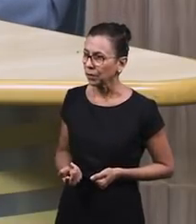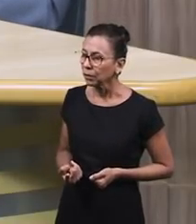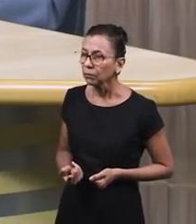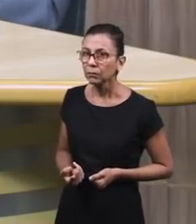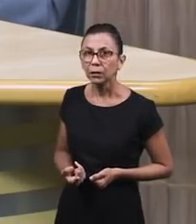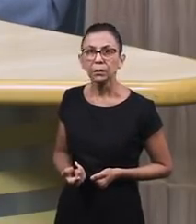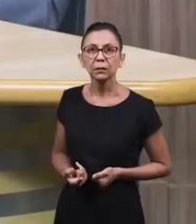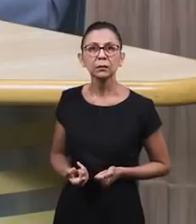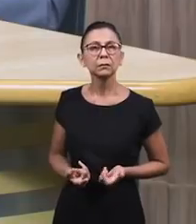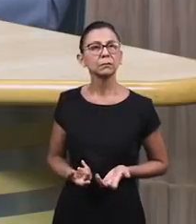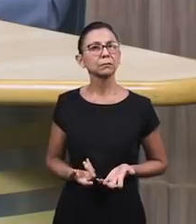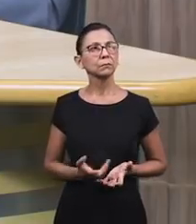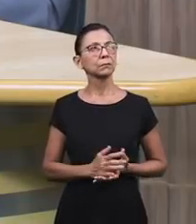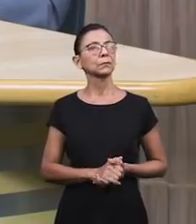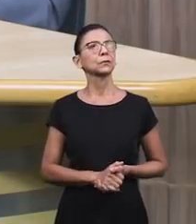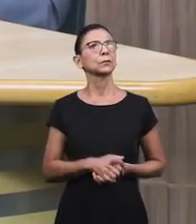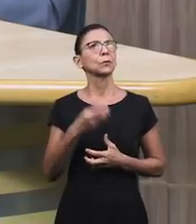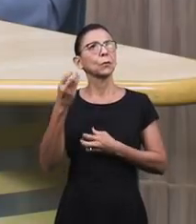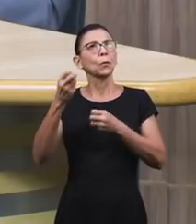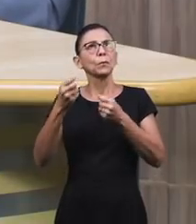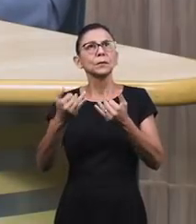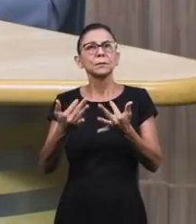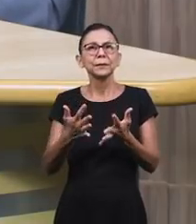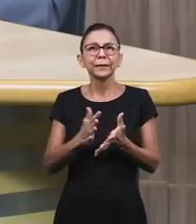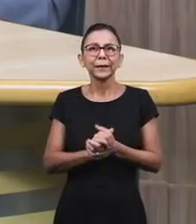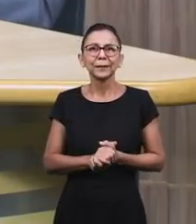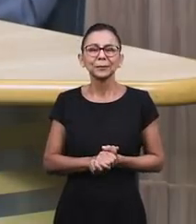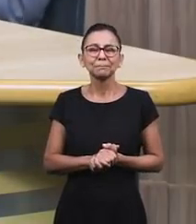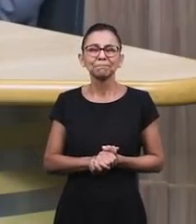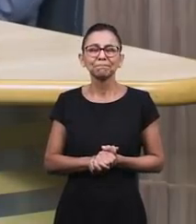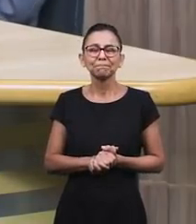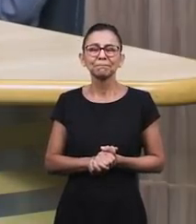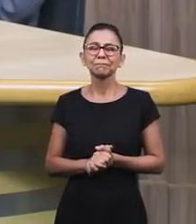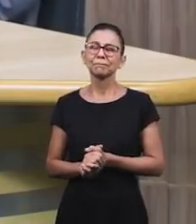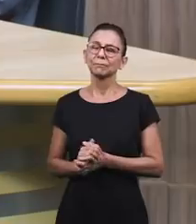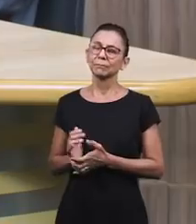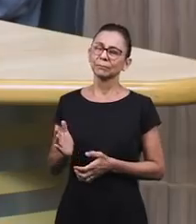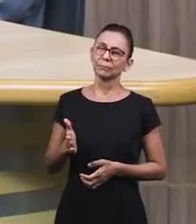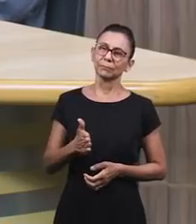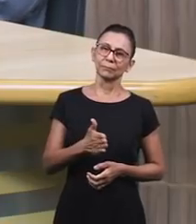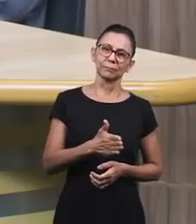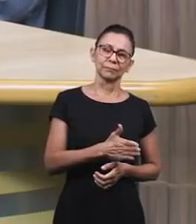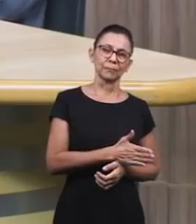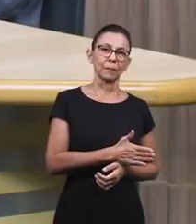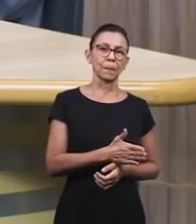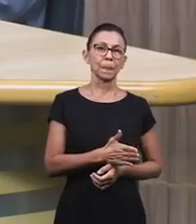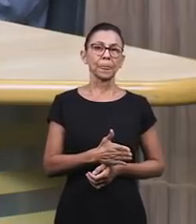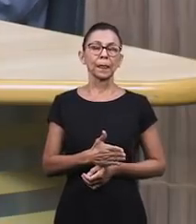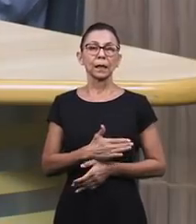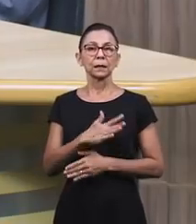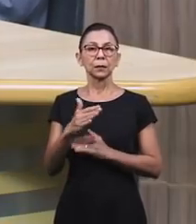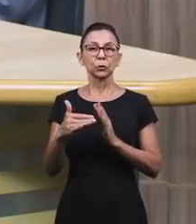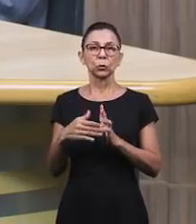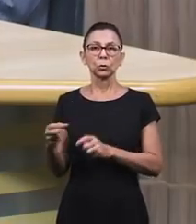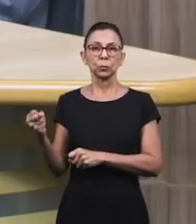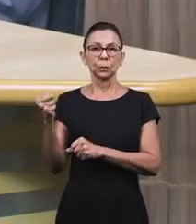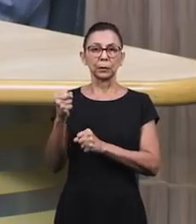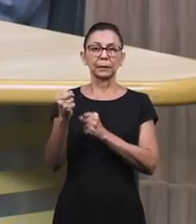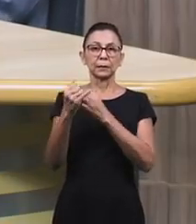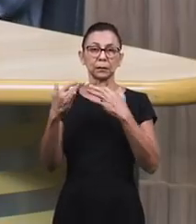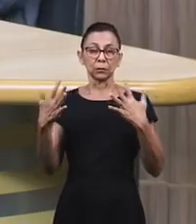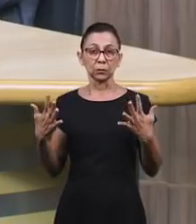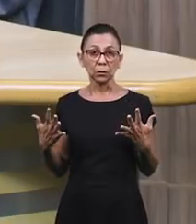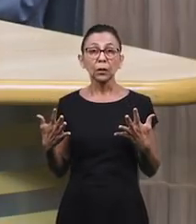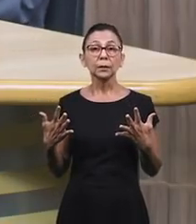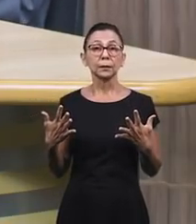do tempo, que não era do tempo dele, para trazer, que explicar, isso era difícil. Então, nós vemos o seguinte, todo esse esplendor e maravilhas que nós vemos quando nós falamos da